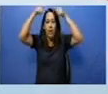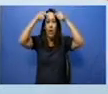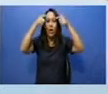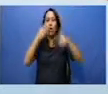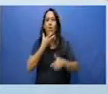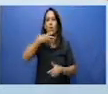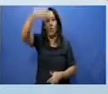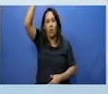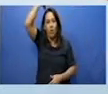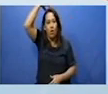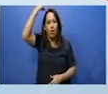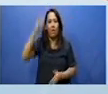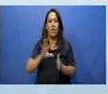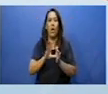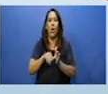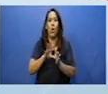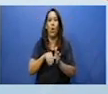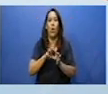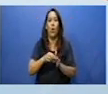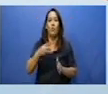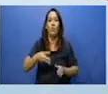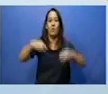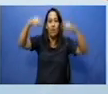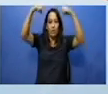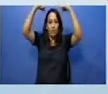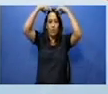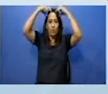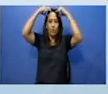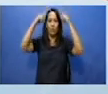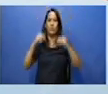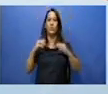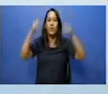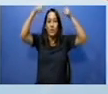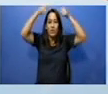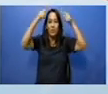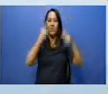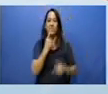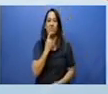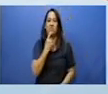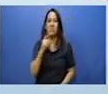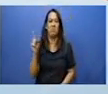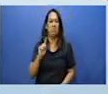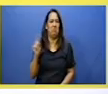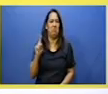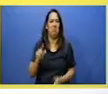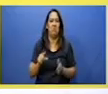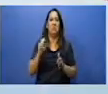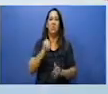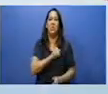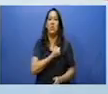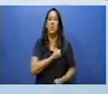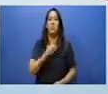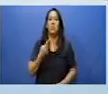assalto na casa dos 3 ursos. Chapeuzinho não é mais a número 1.